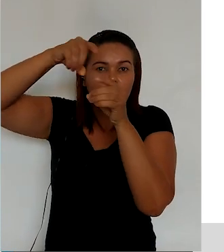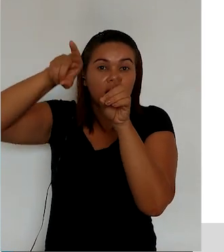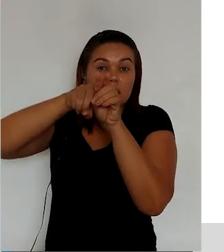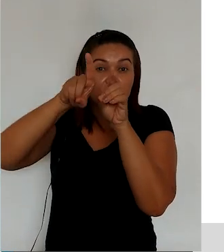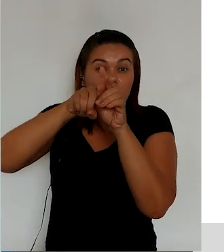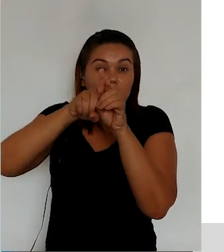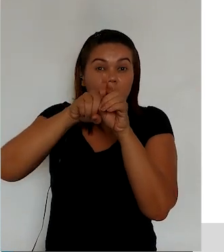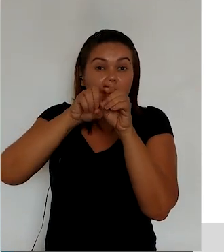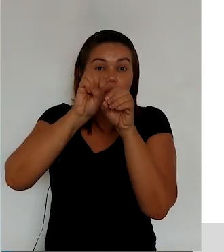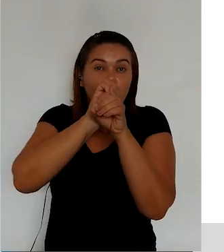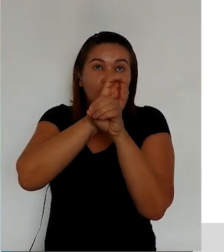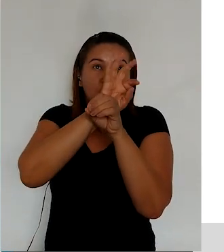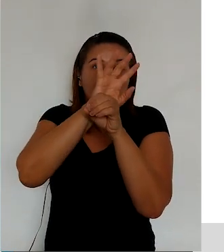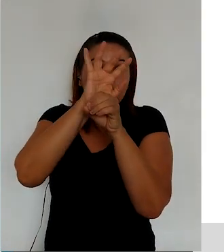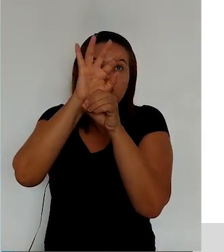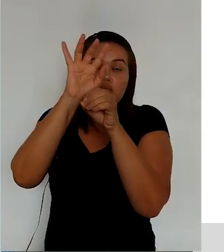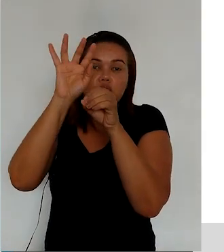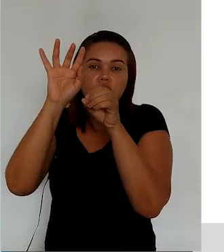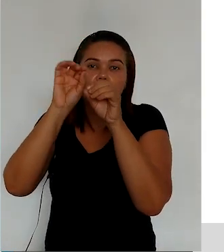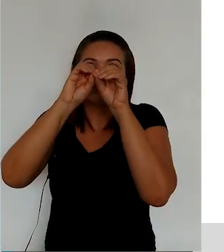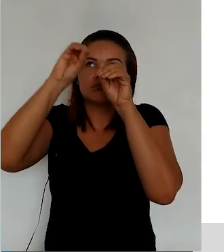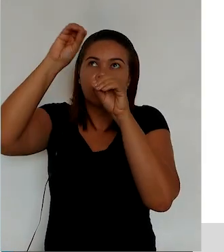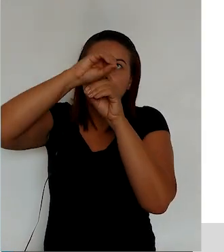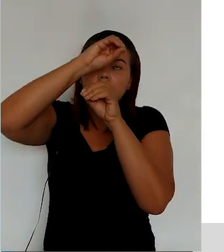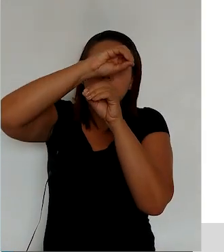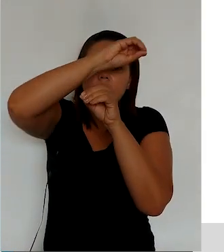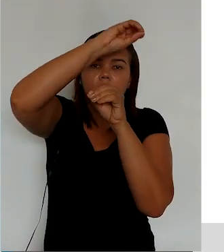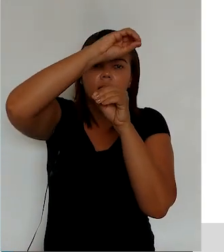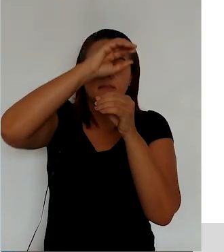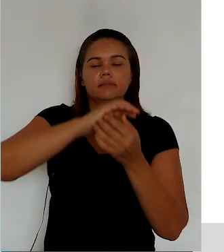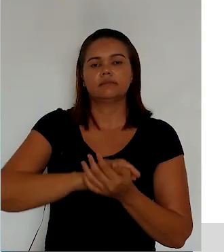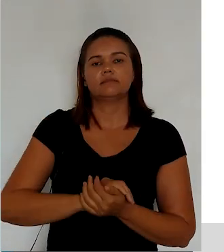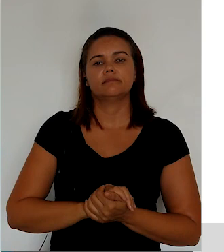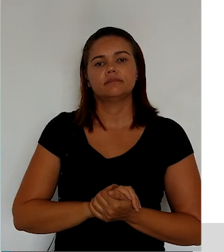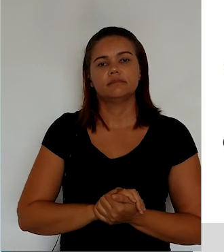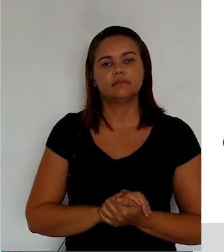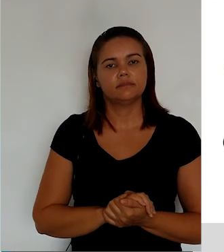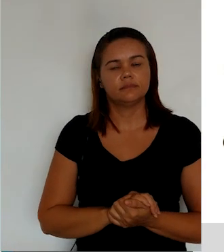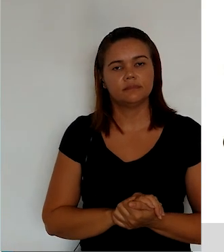e espaço subaracnoide.